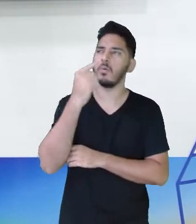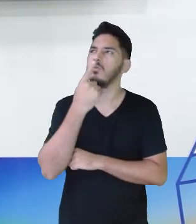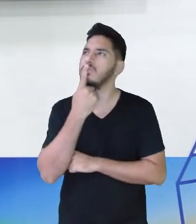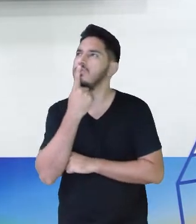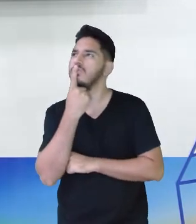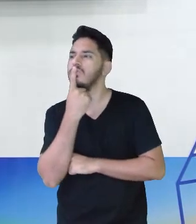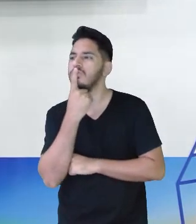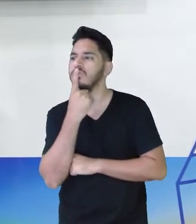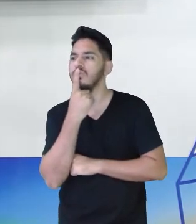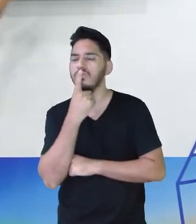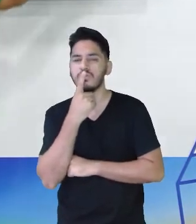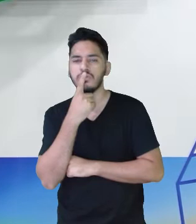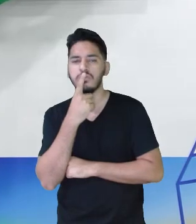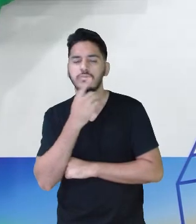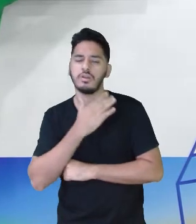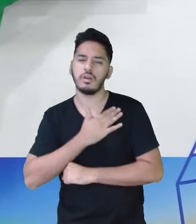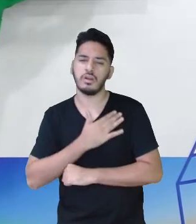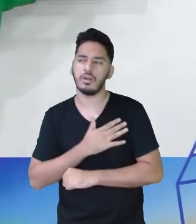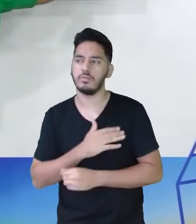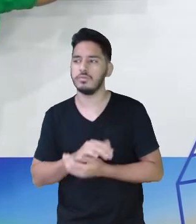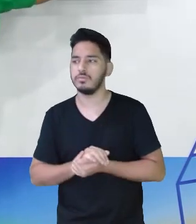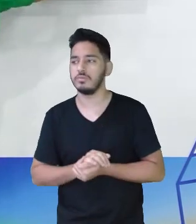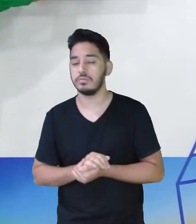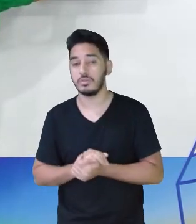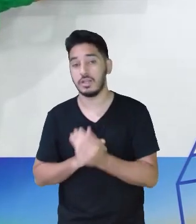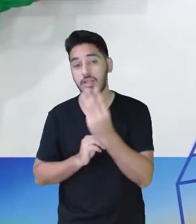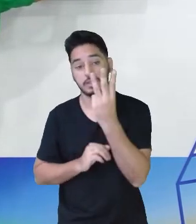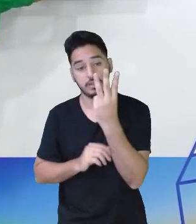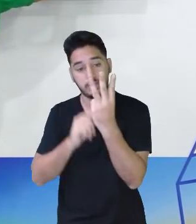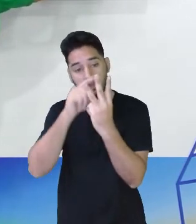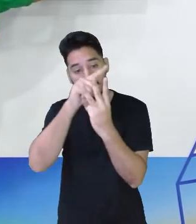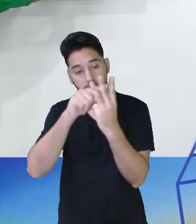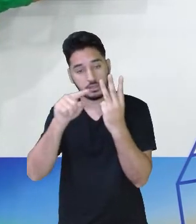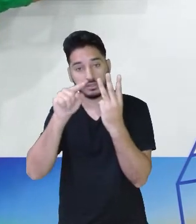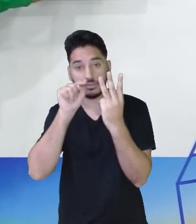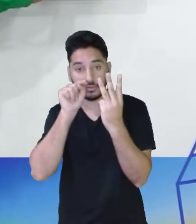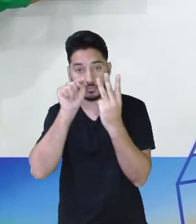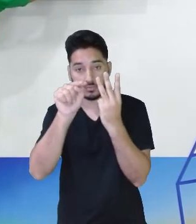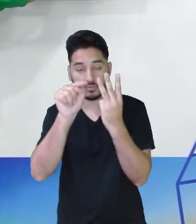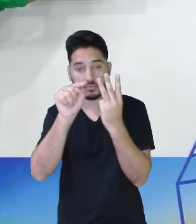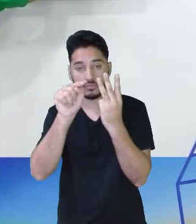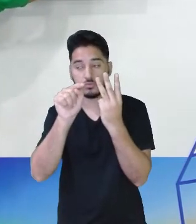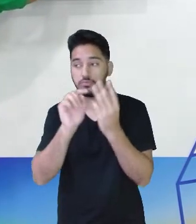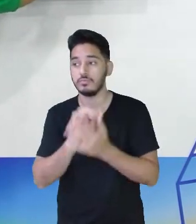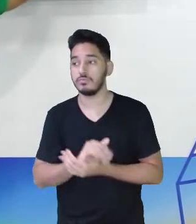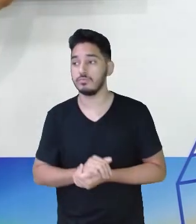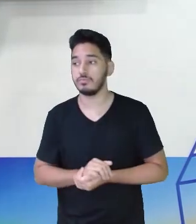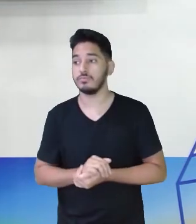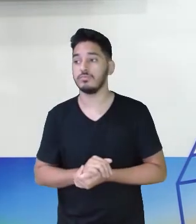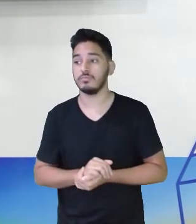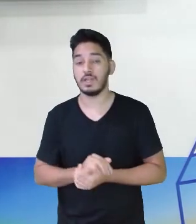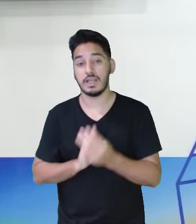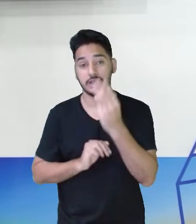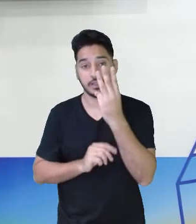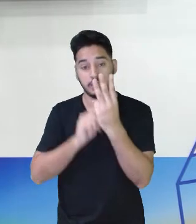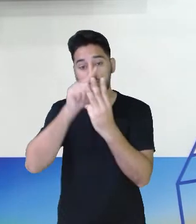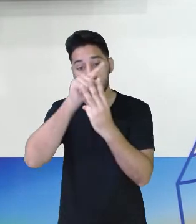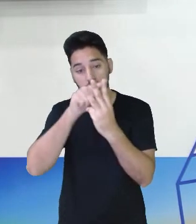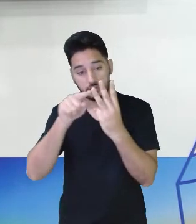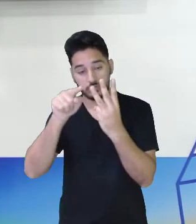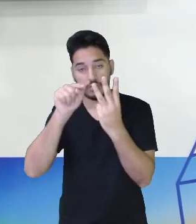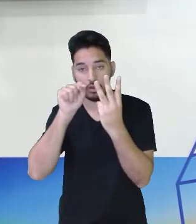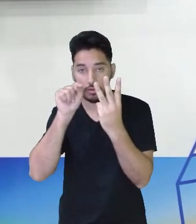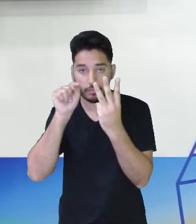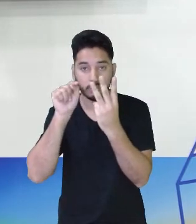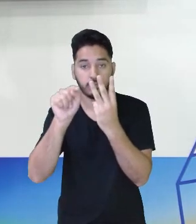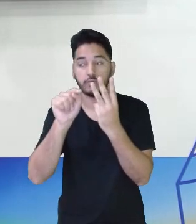professora? A cada 3 ordens, uma classe, ponto. A cada 3 ordens,